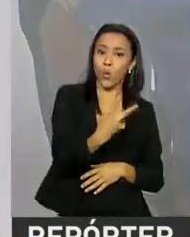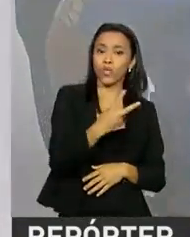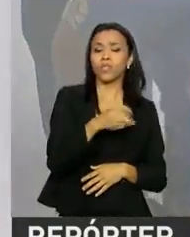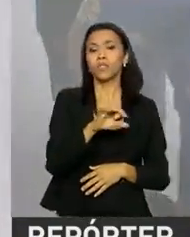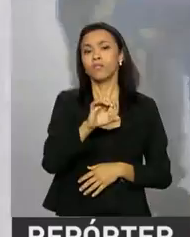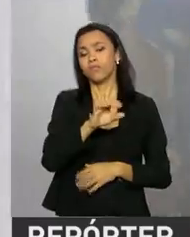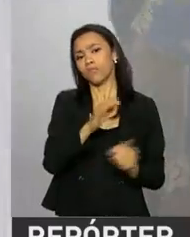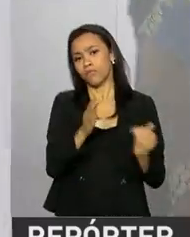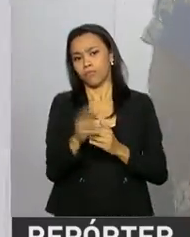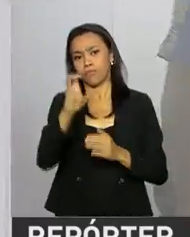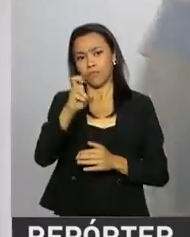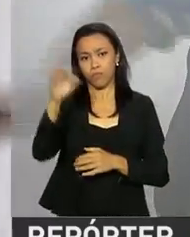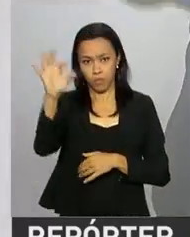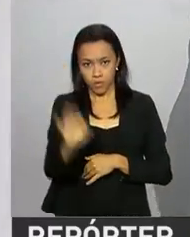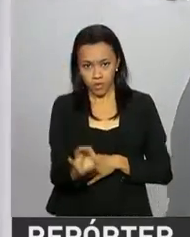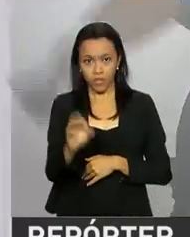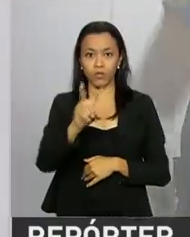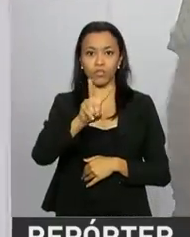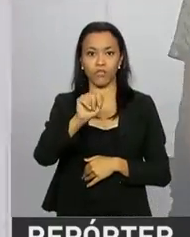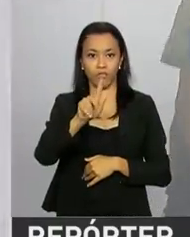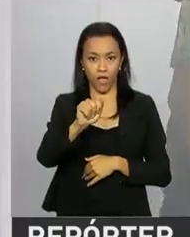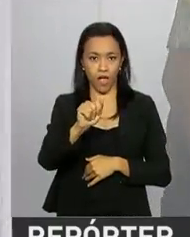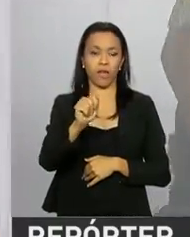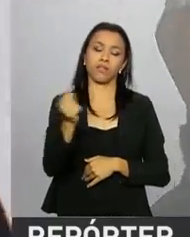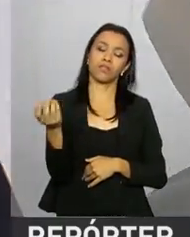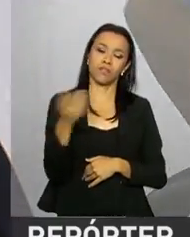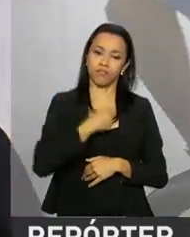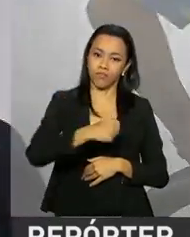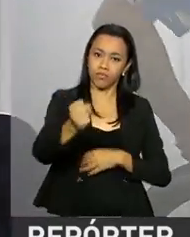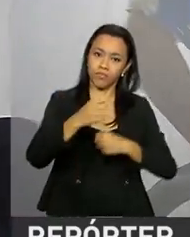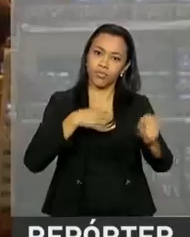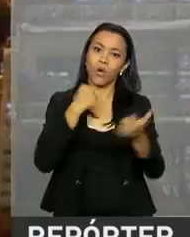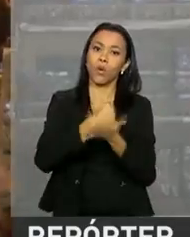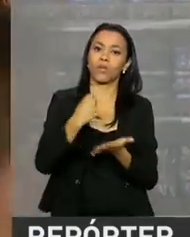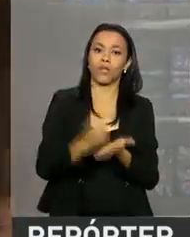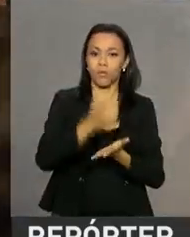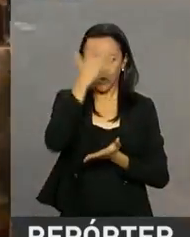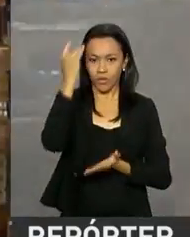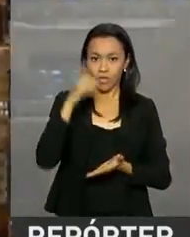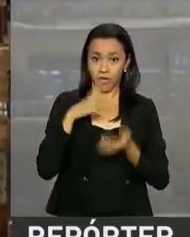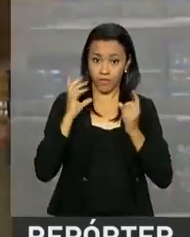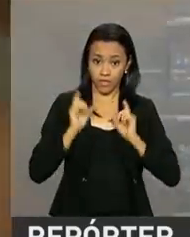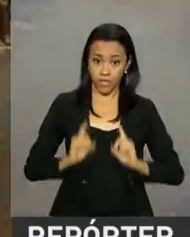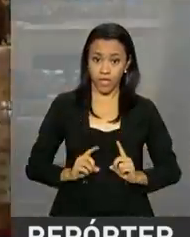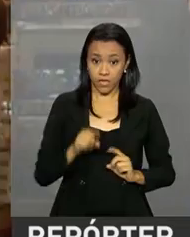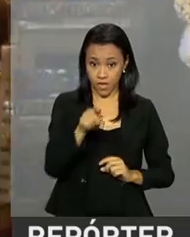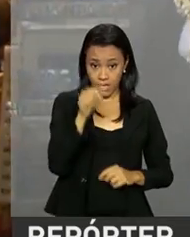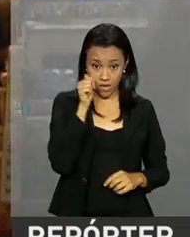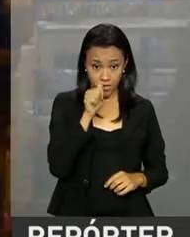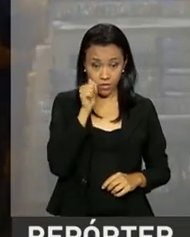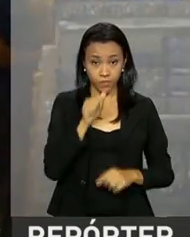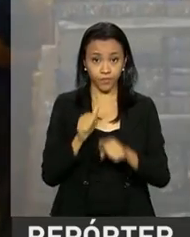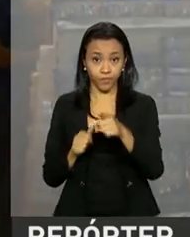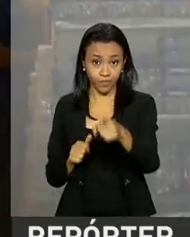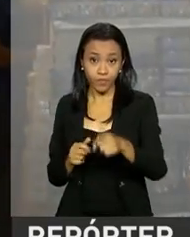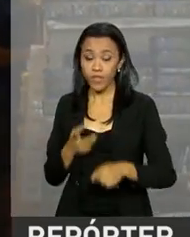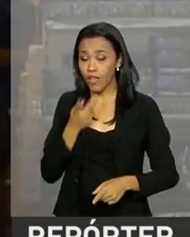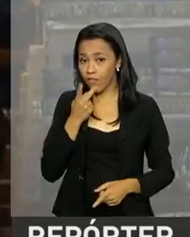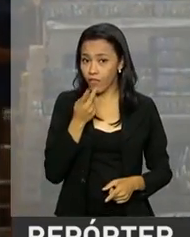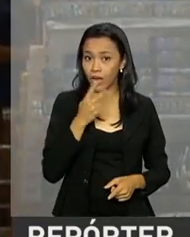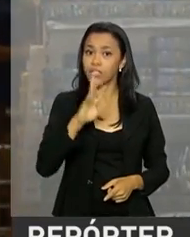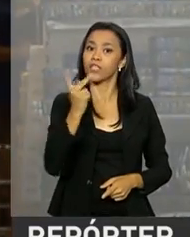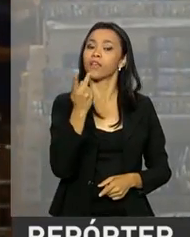a 5% das vagas no quadro efetivo para pessoas com deficiência. Esta gerente de recursos humanos conta como